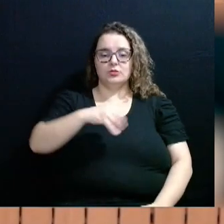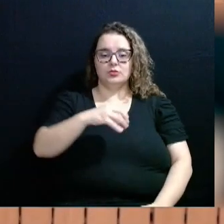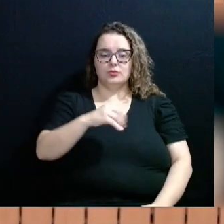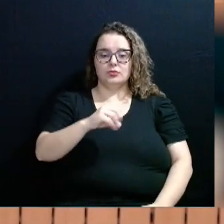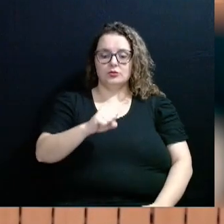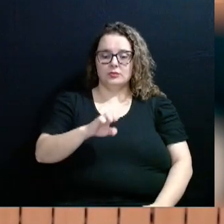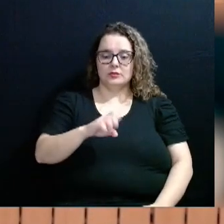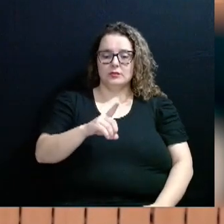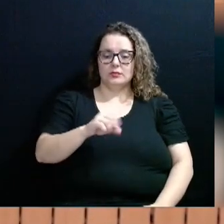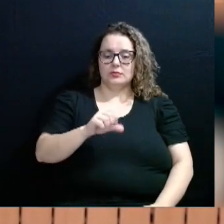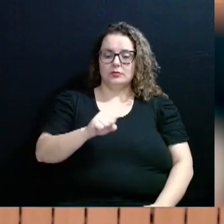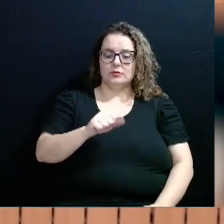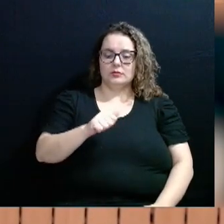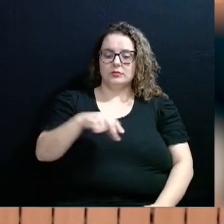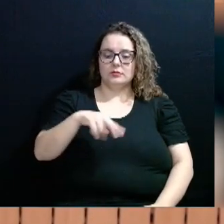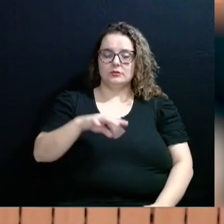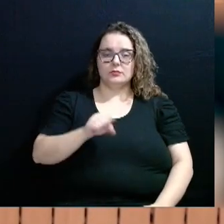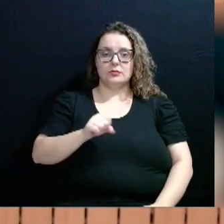conhecer